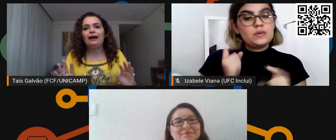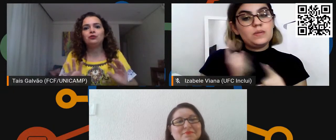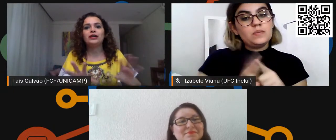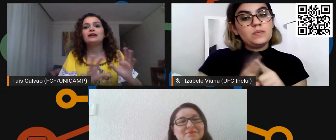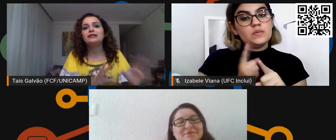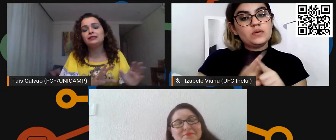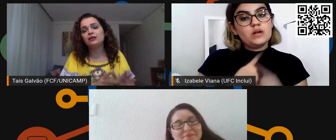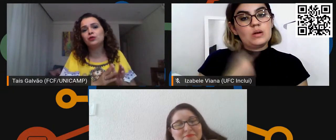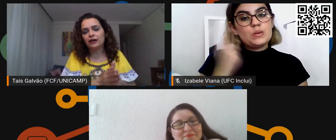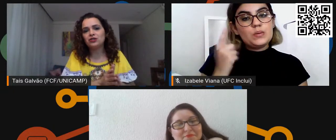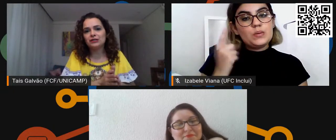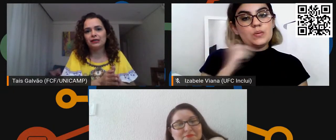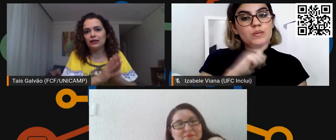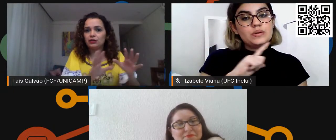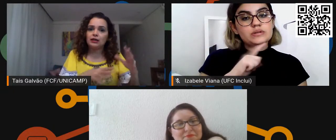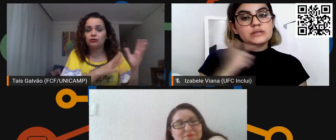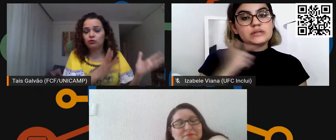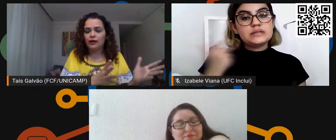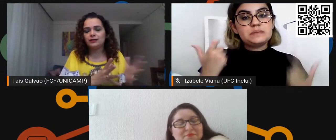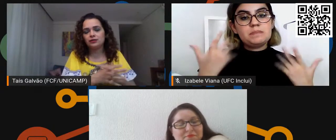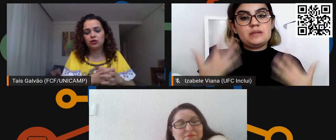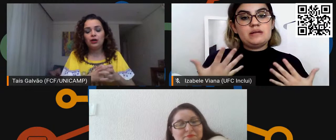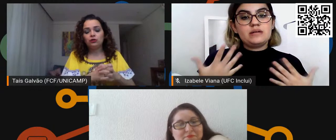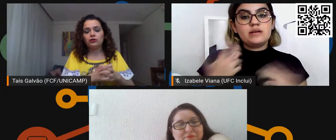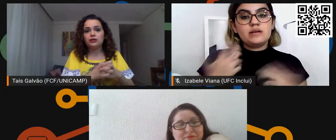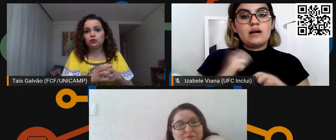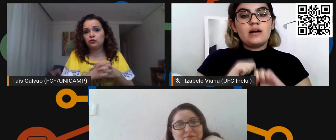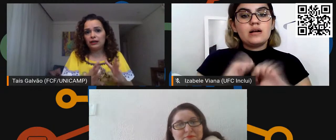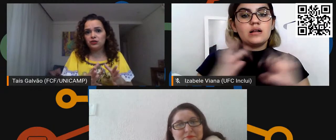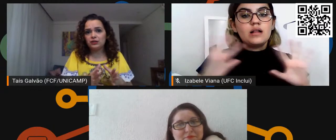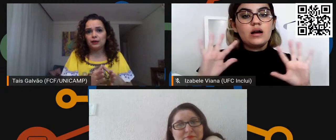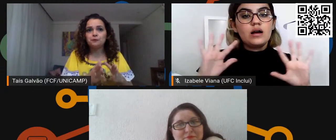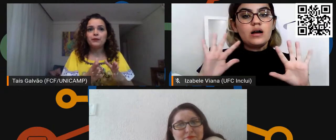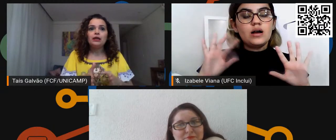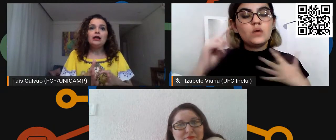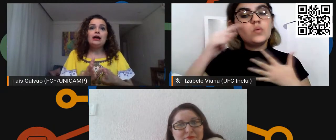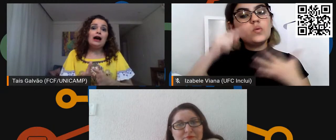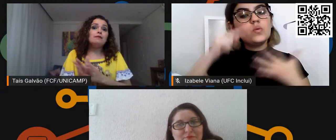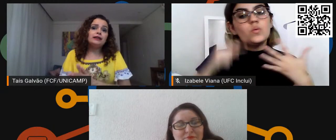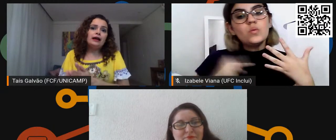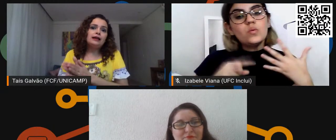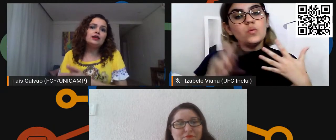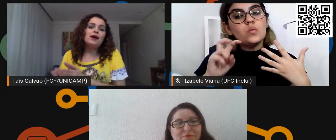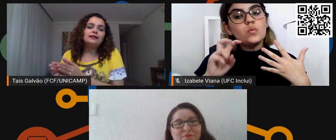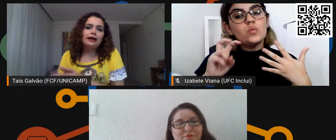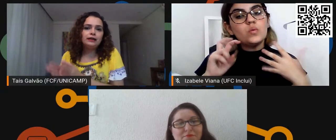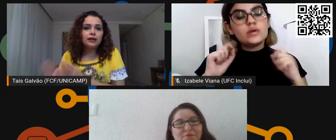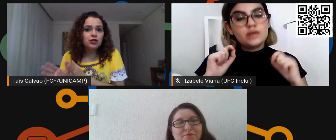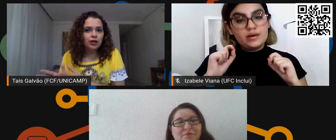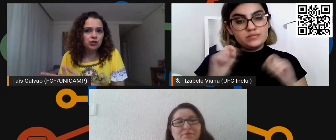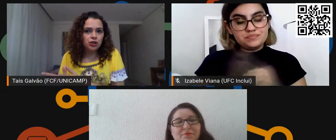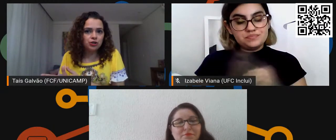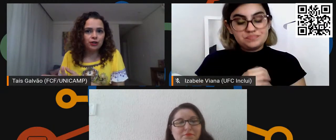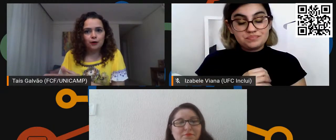muito claro o que, que esses 5 querem dizer, né? O que, que esses, todos esses estudos querem dizer. A meta-análise é uma